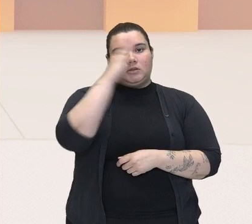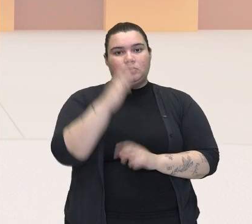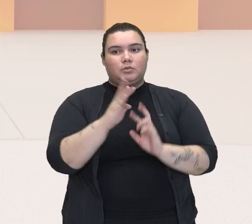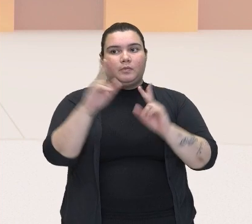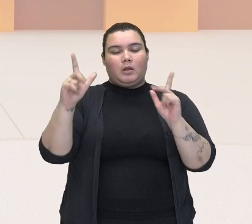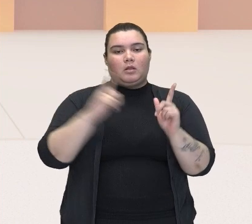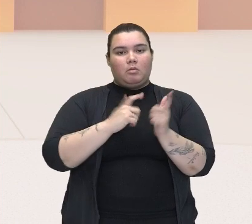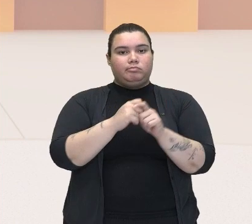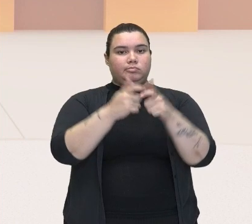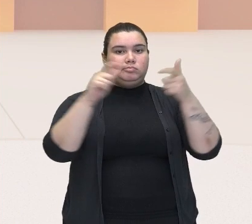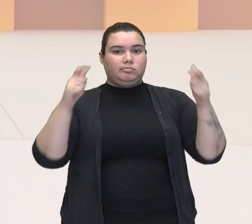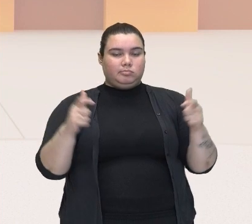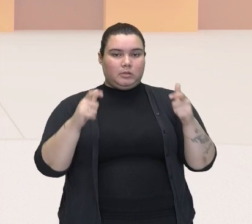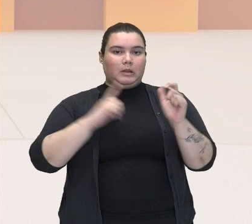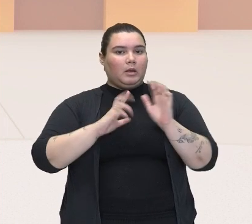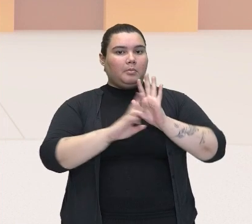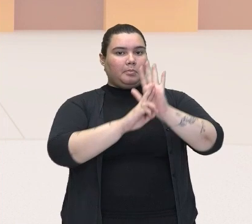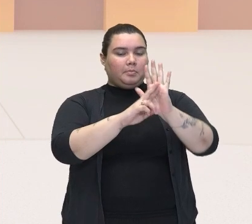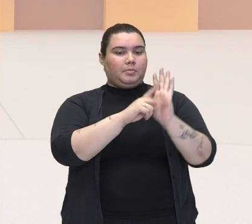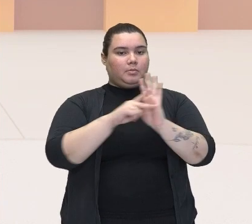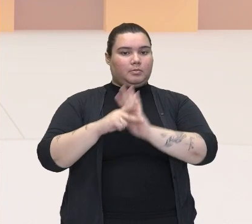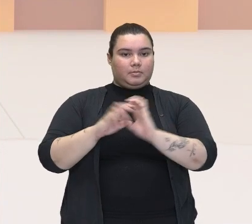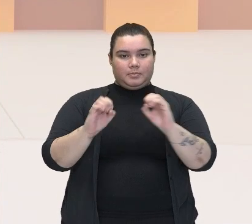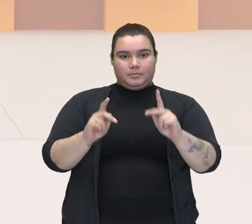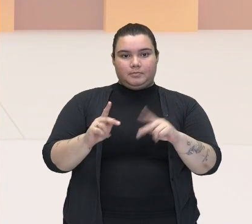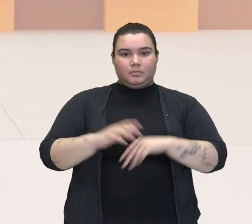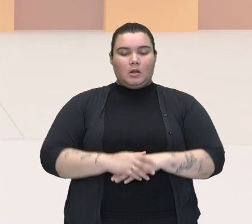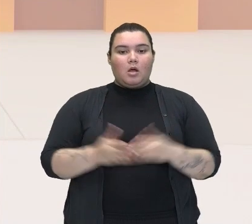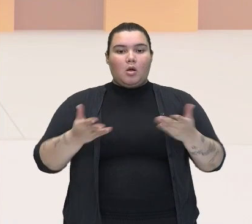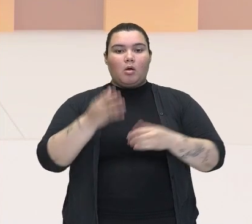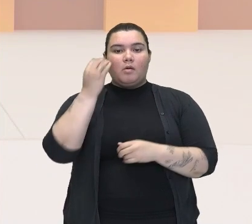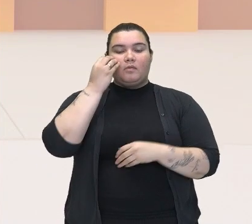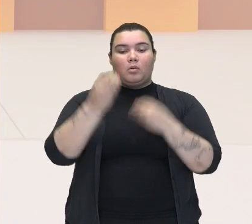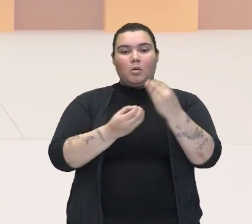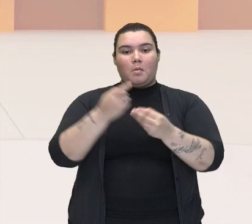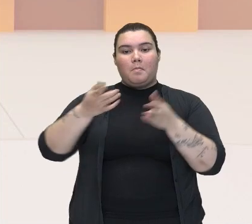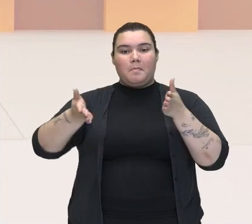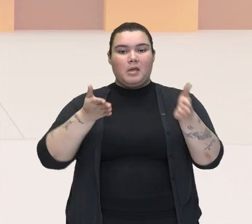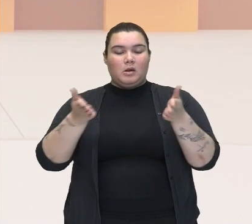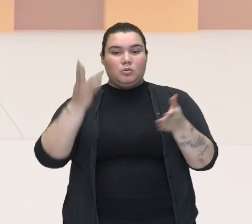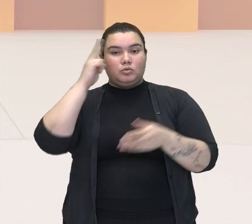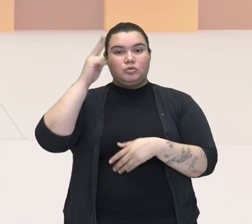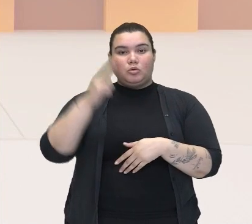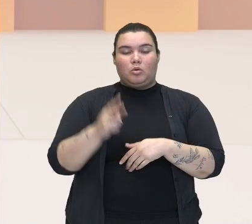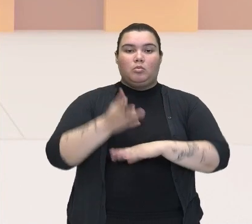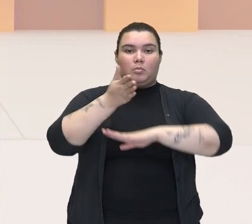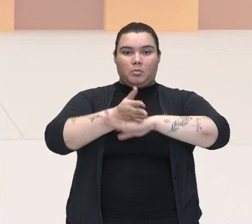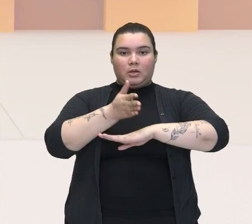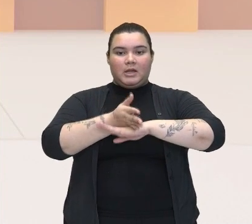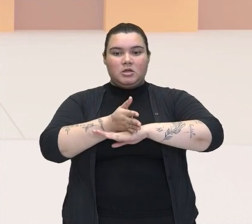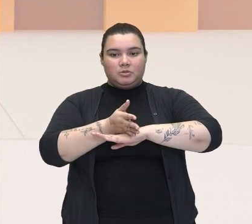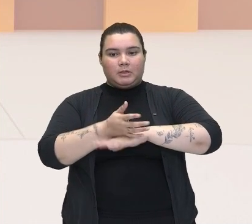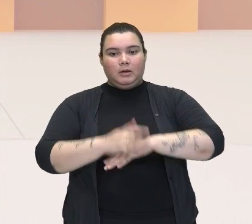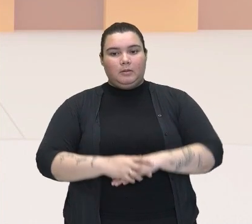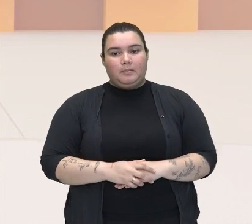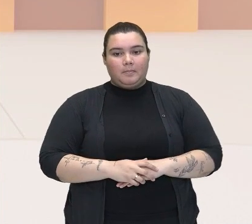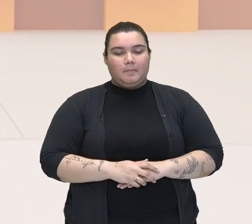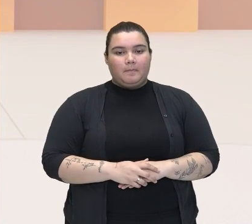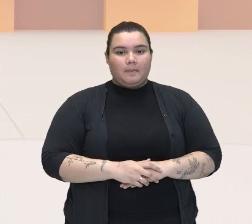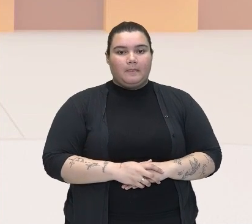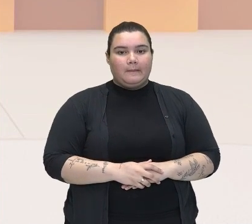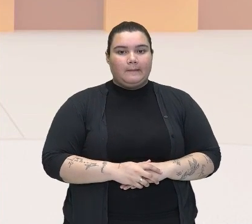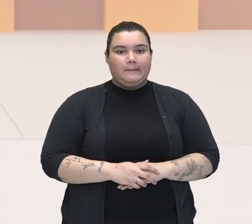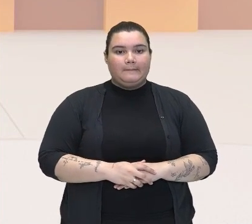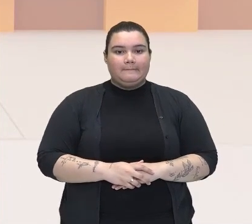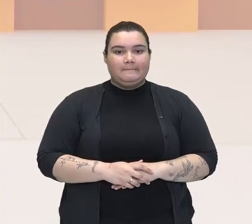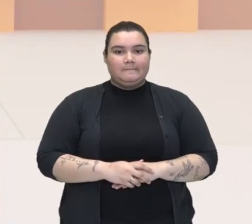representatividade, certo? Muito bem. E agora nós vamos ver as formas históricas do Estado moderno, tá bom? Vamos